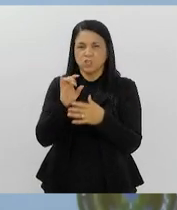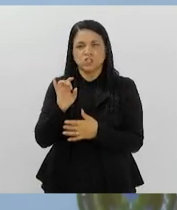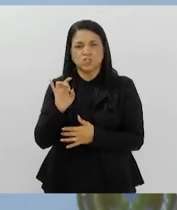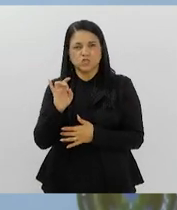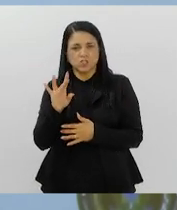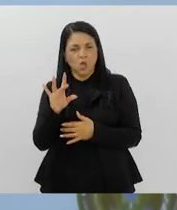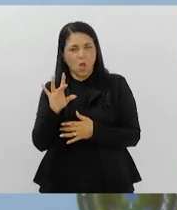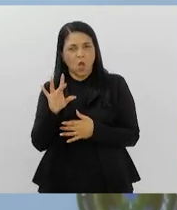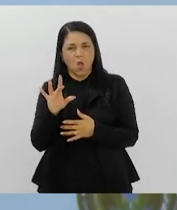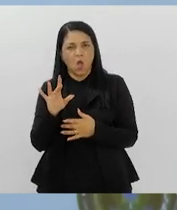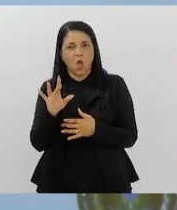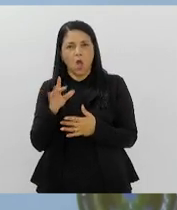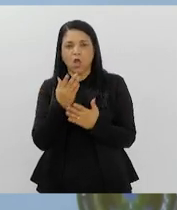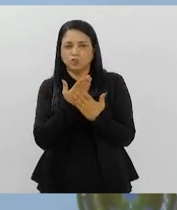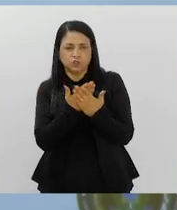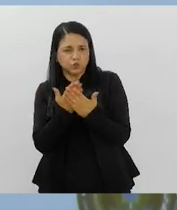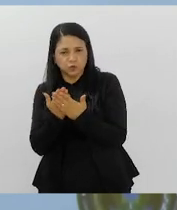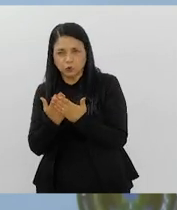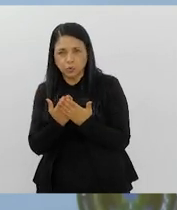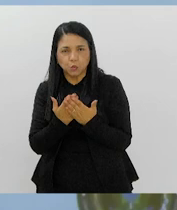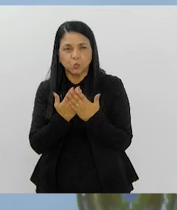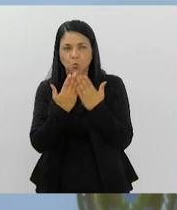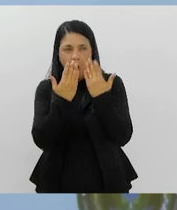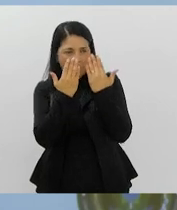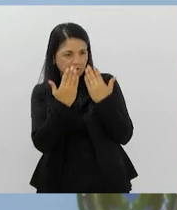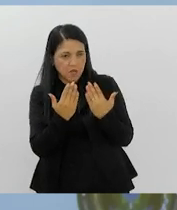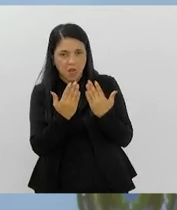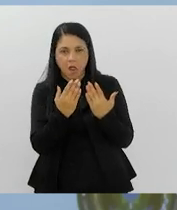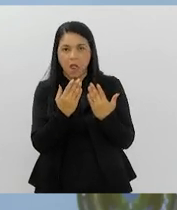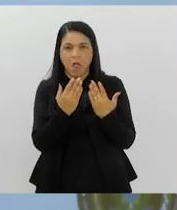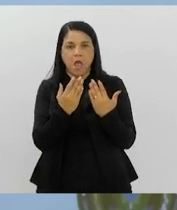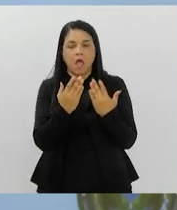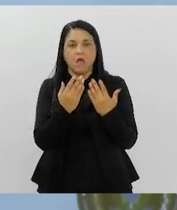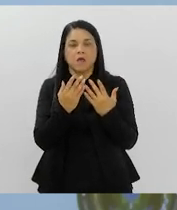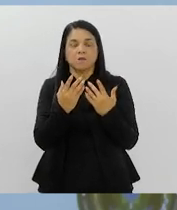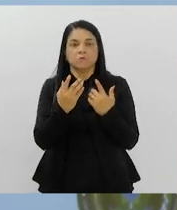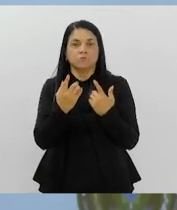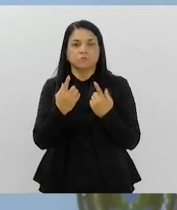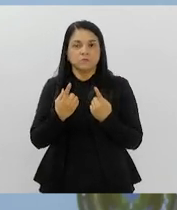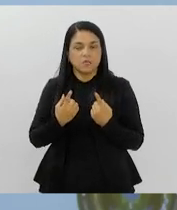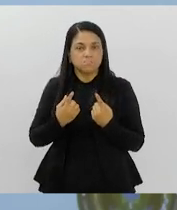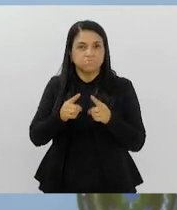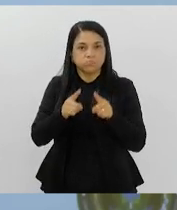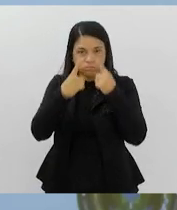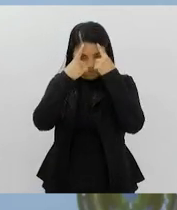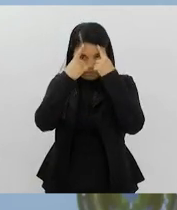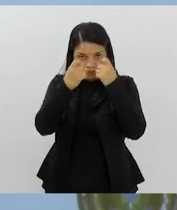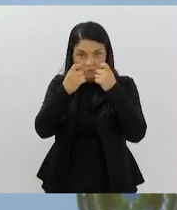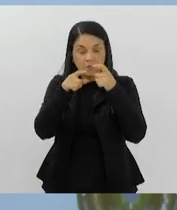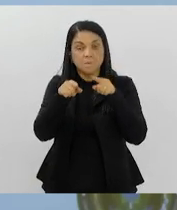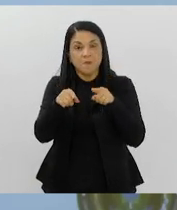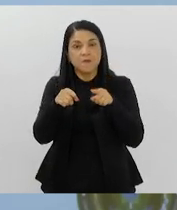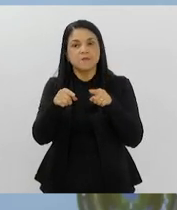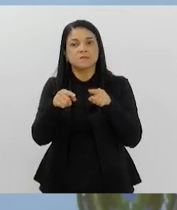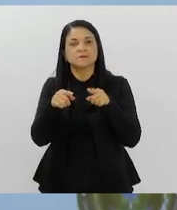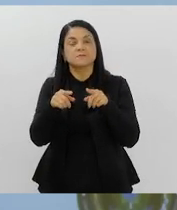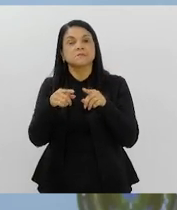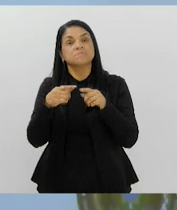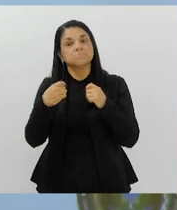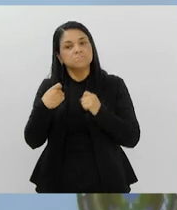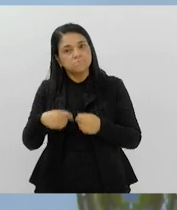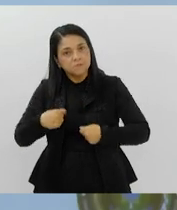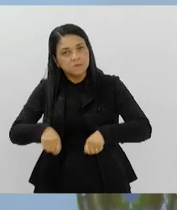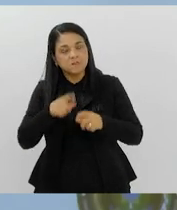de fazer estudo, avaliar os ataques pretéritos, mas também que a gente consiga identificar